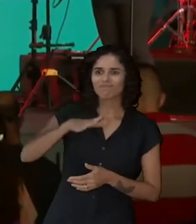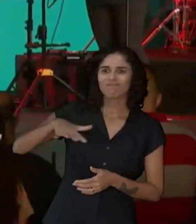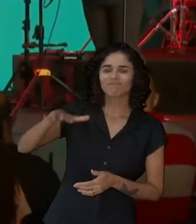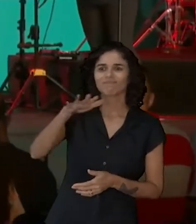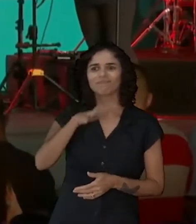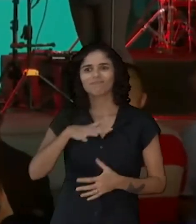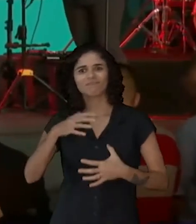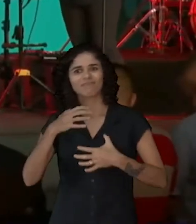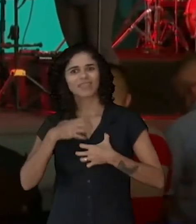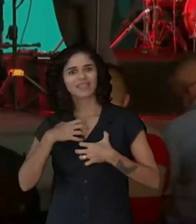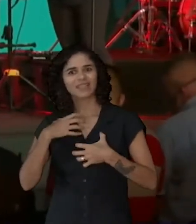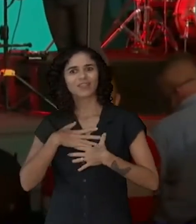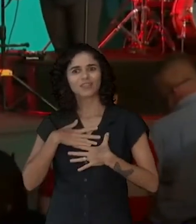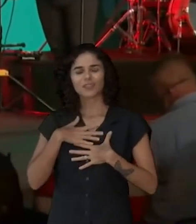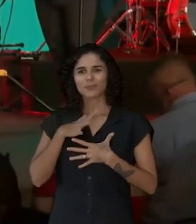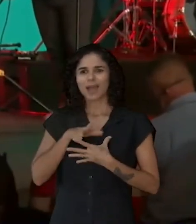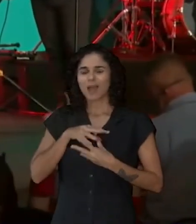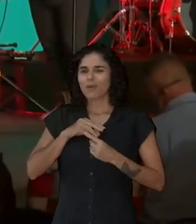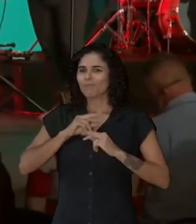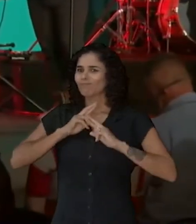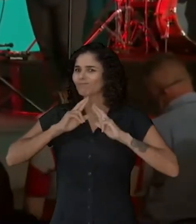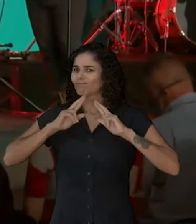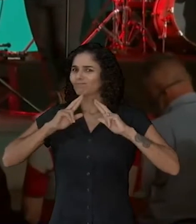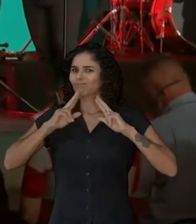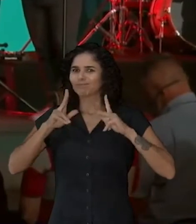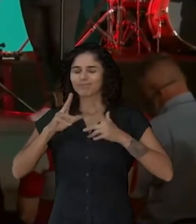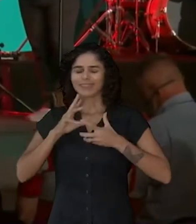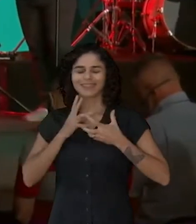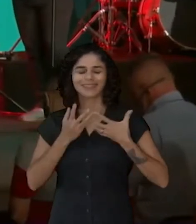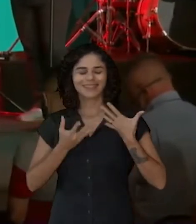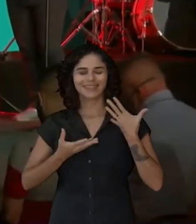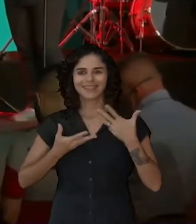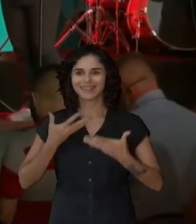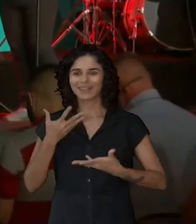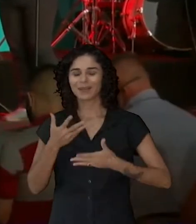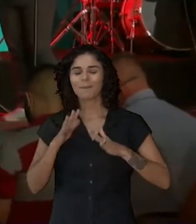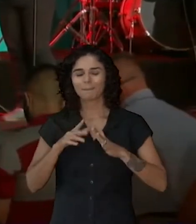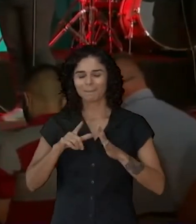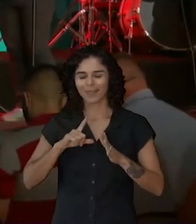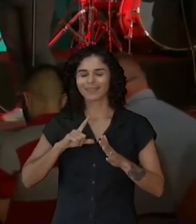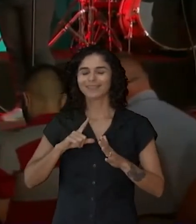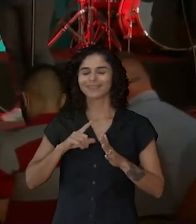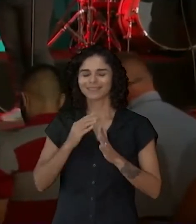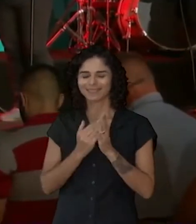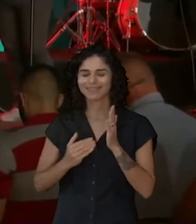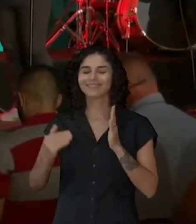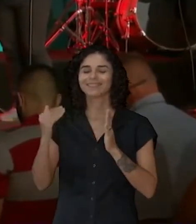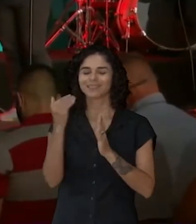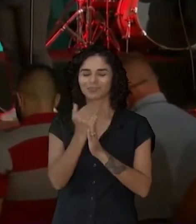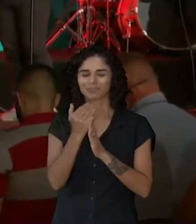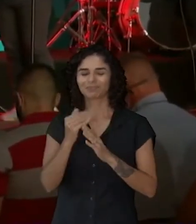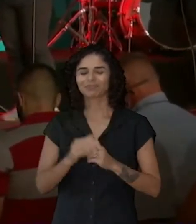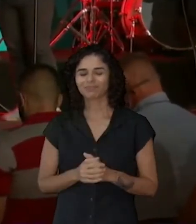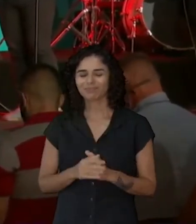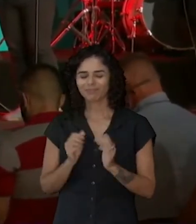quebrantamento na alma. Mas há mais para você, Espírito Santo de Deus.